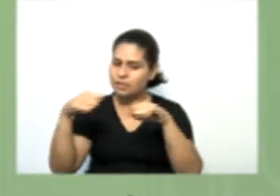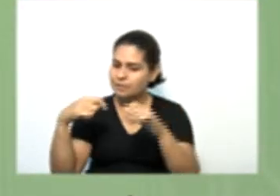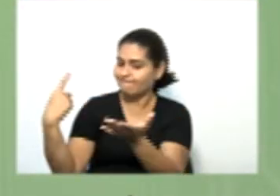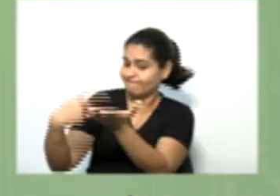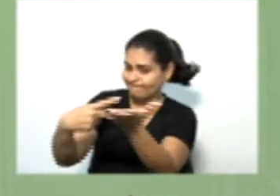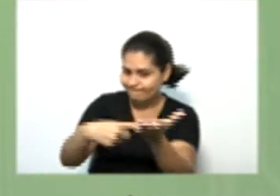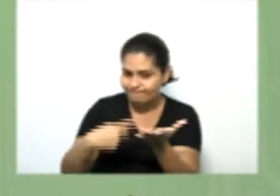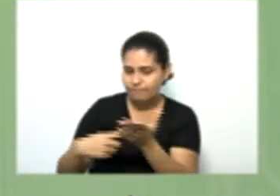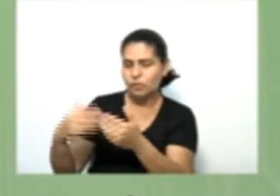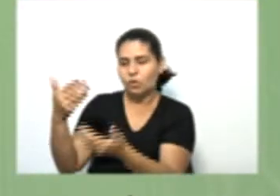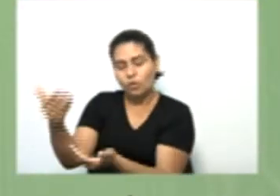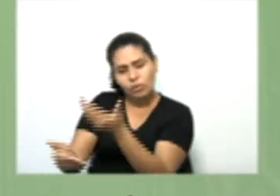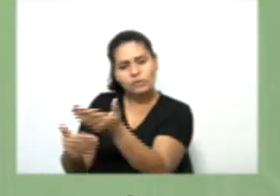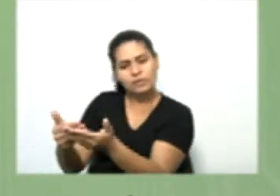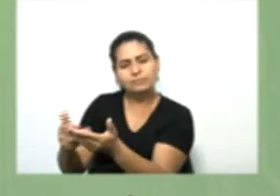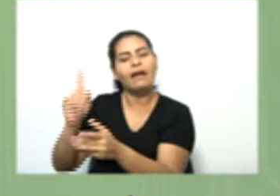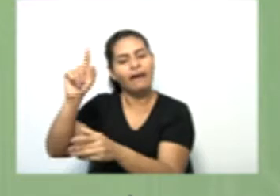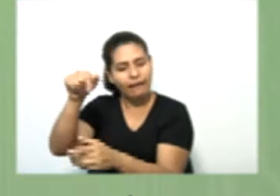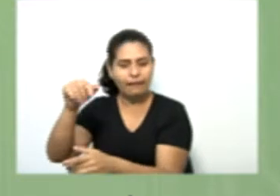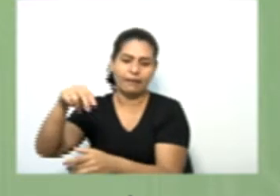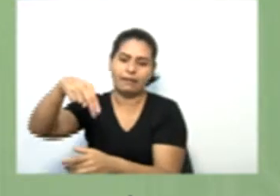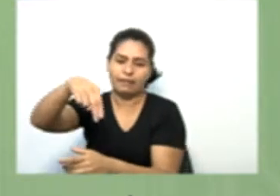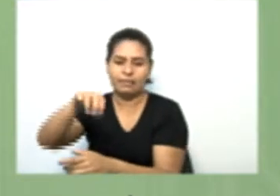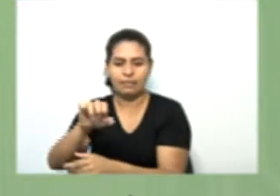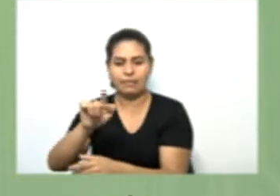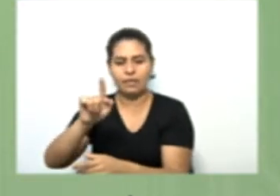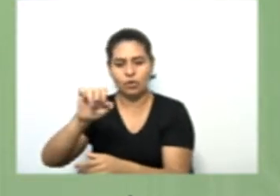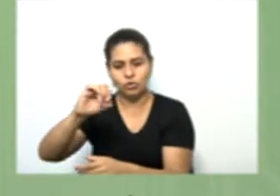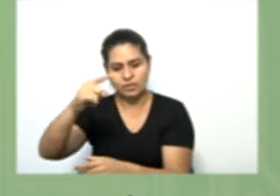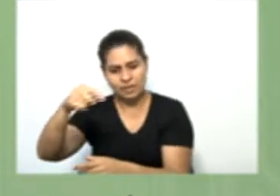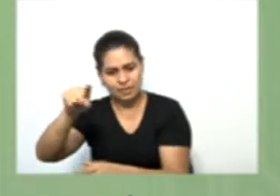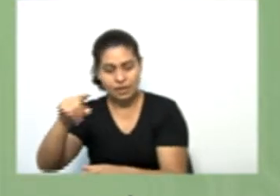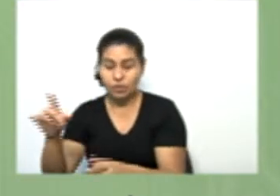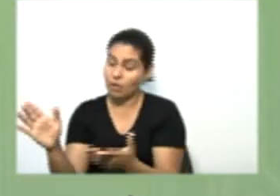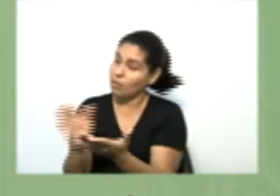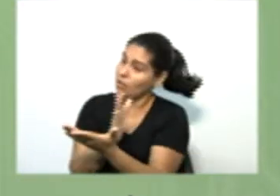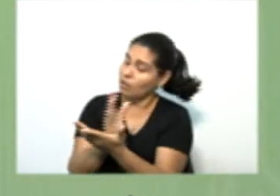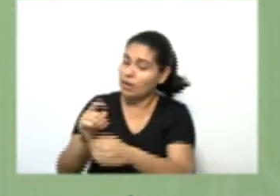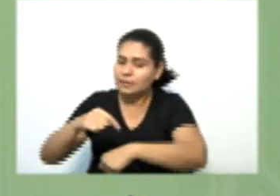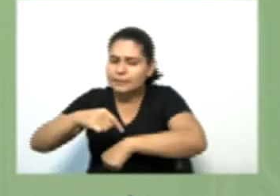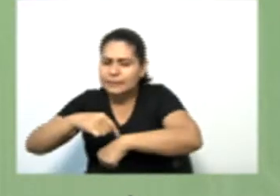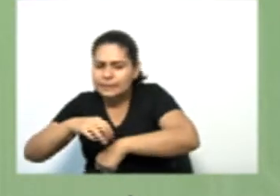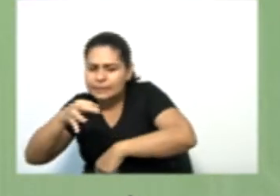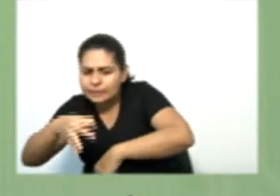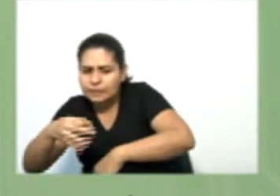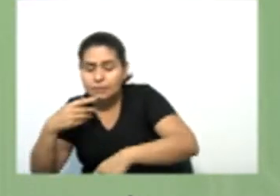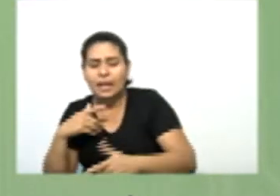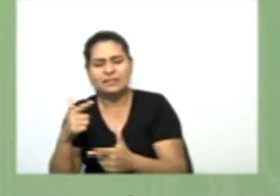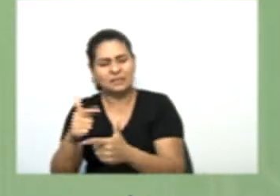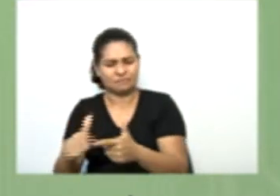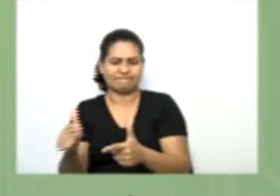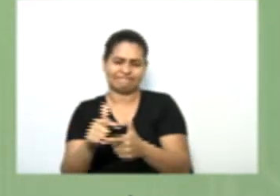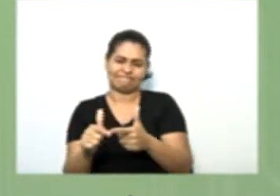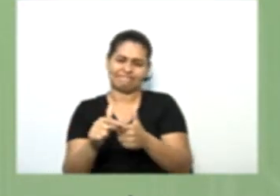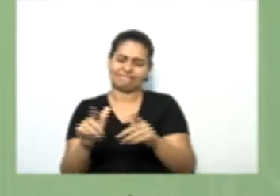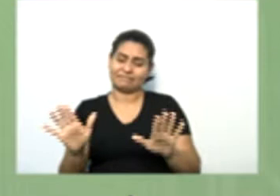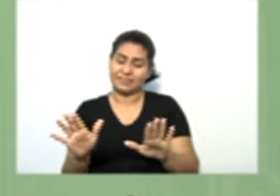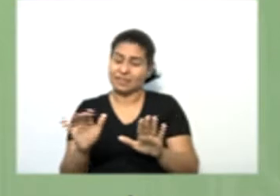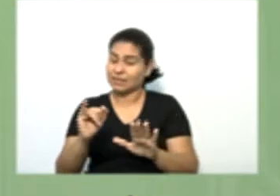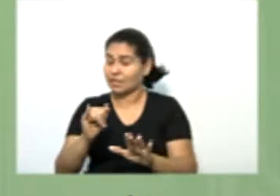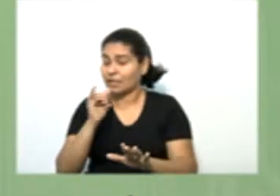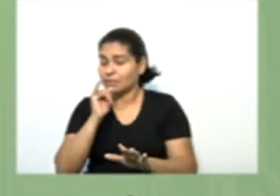uma negociação. E esta, em algum momento, trará situações de conflito. Aquele